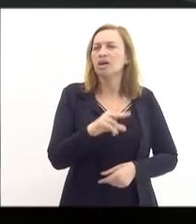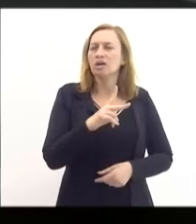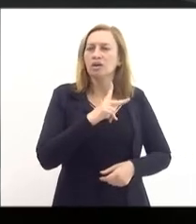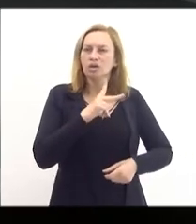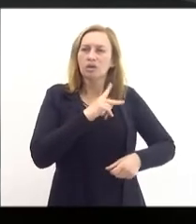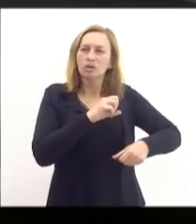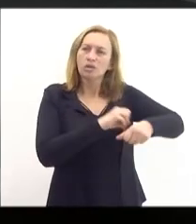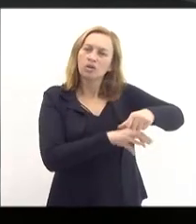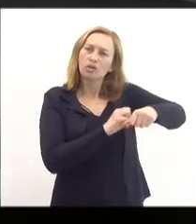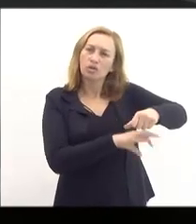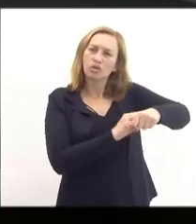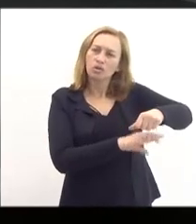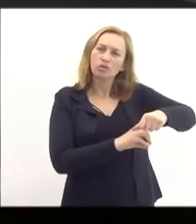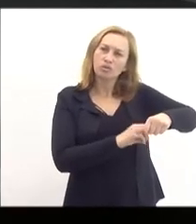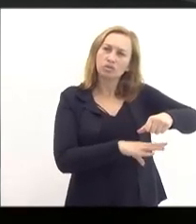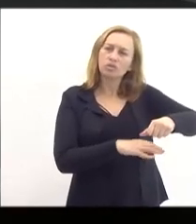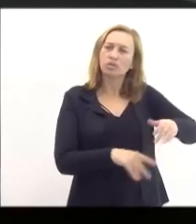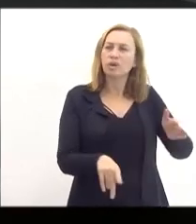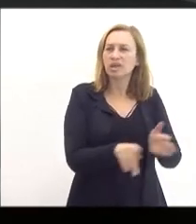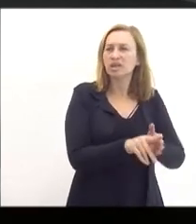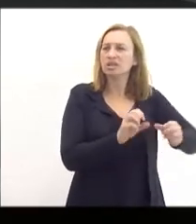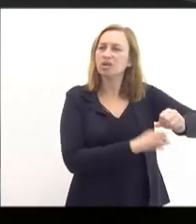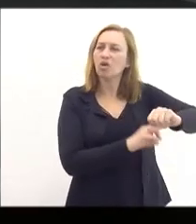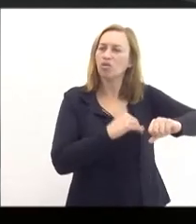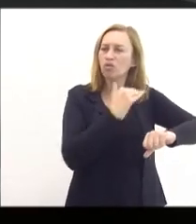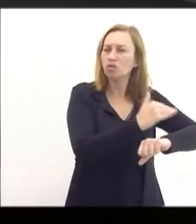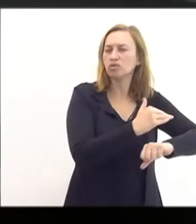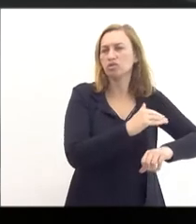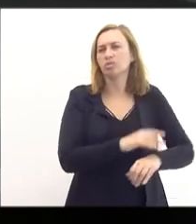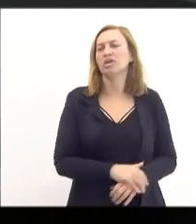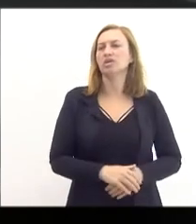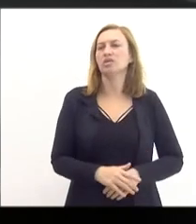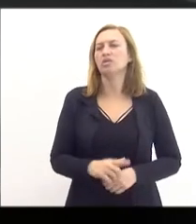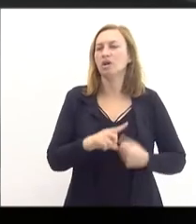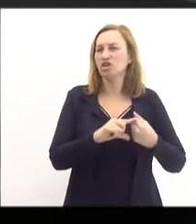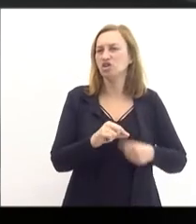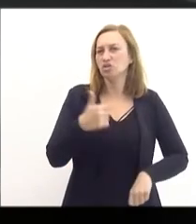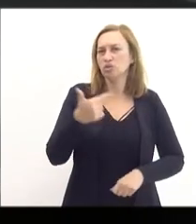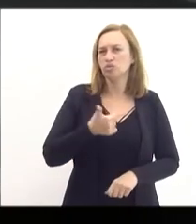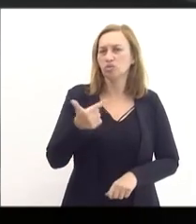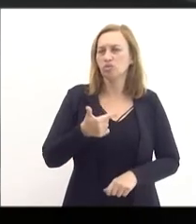Fundo Soberano. E o artigo 2º,